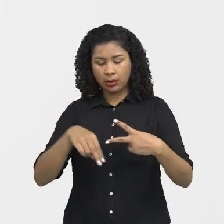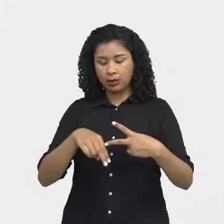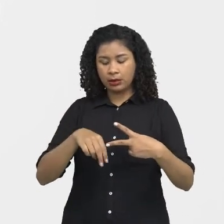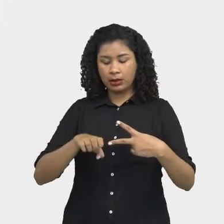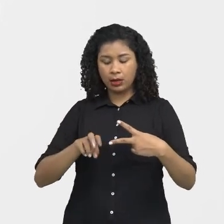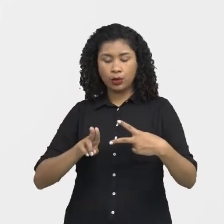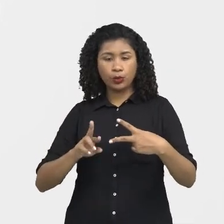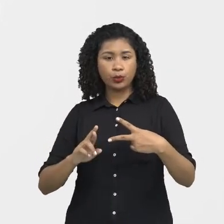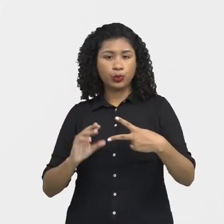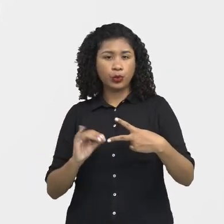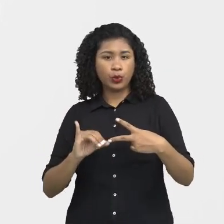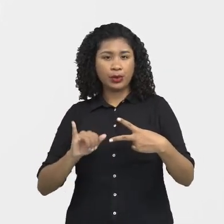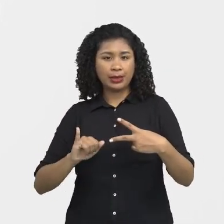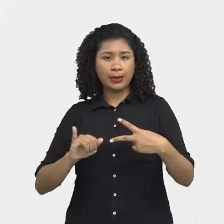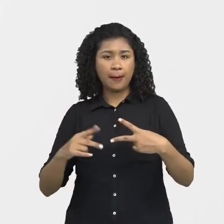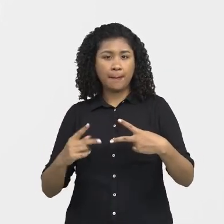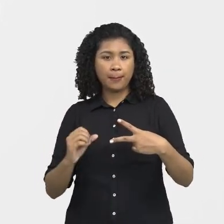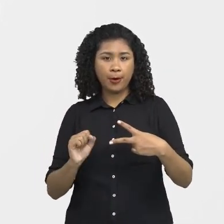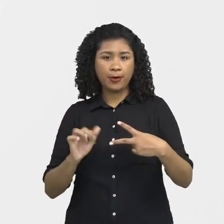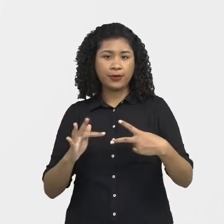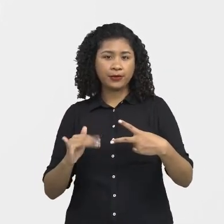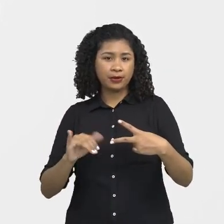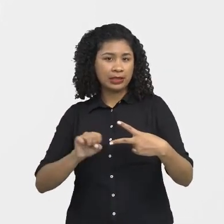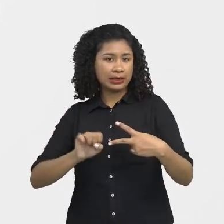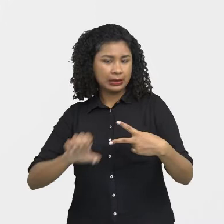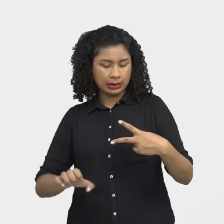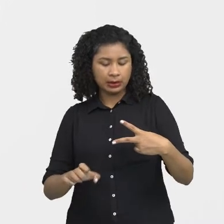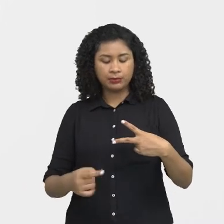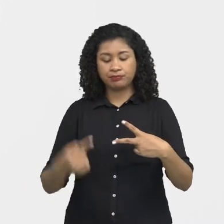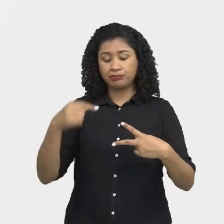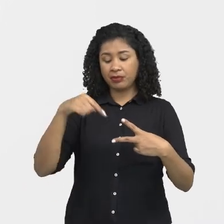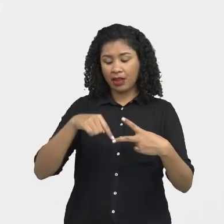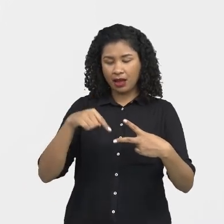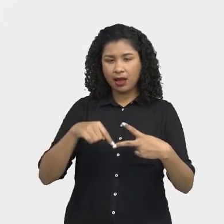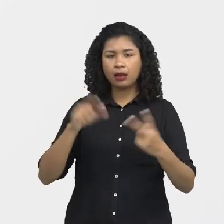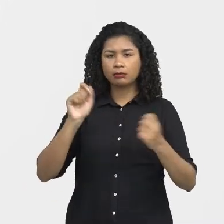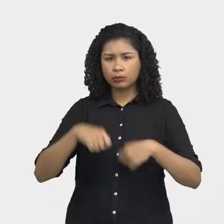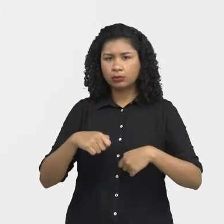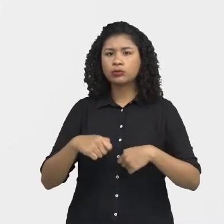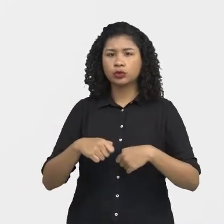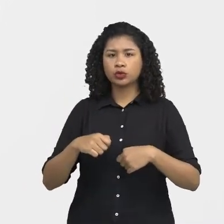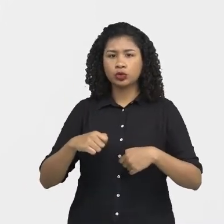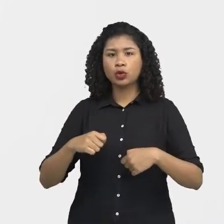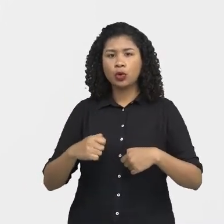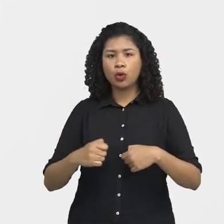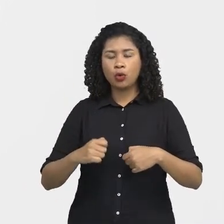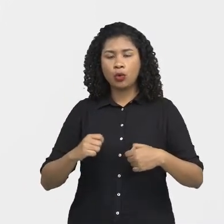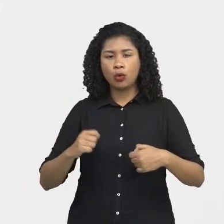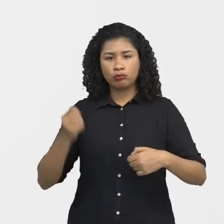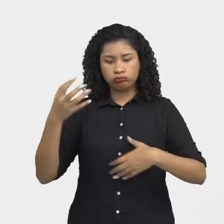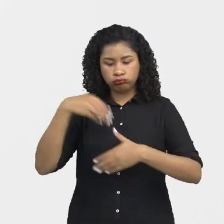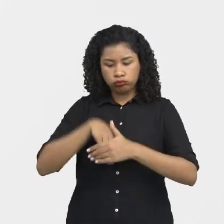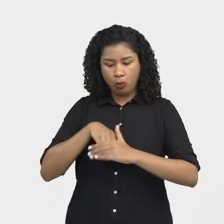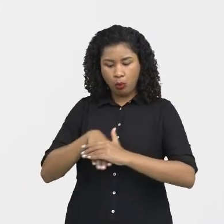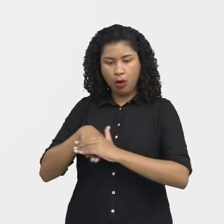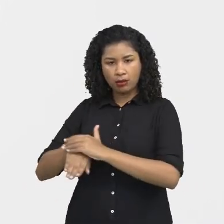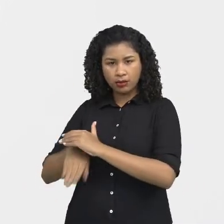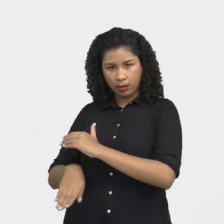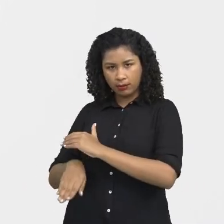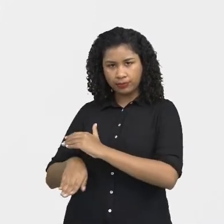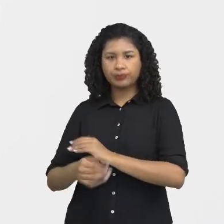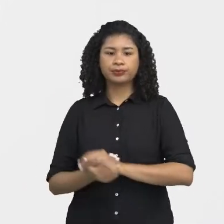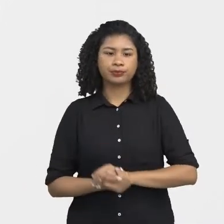A neurohipófise, ela armazena e libera dois hormônios. E aí a gente tem algumas alternativas: hormônio